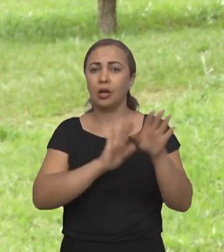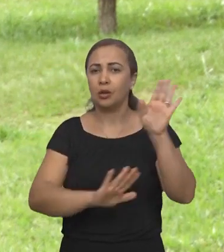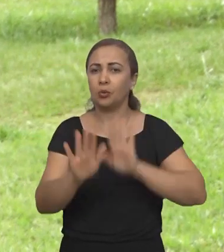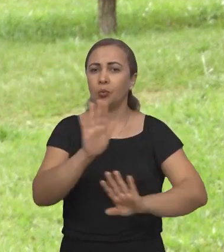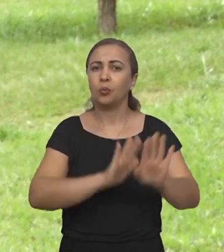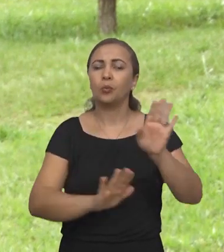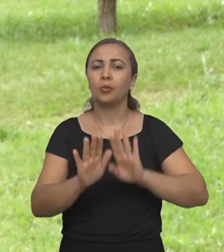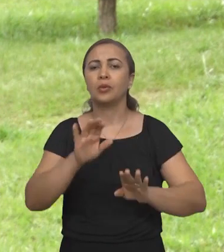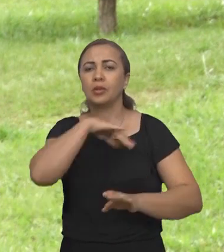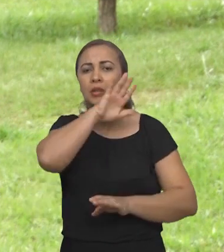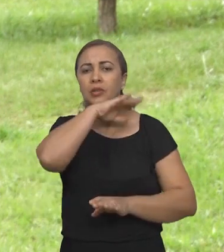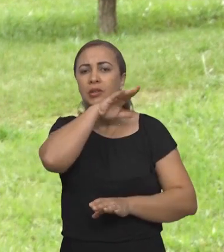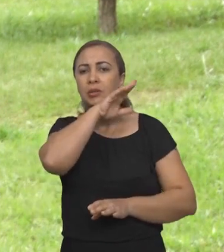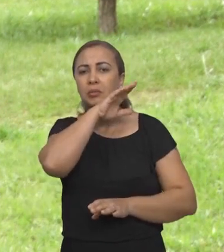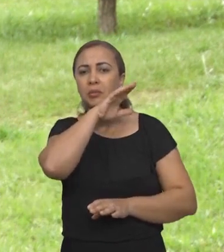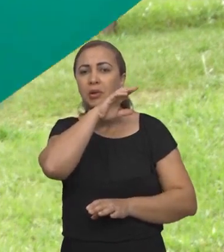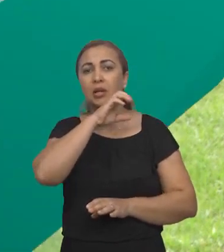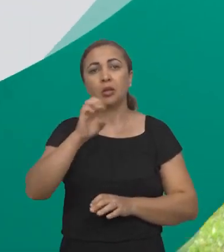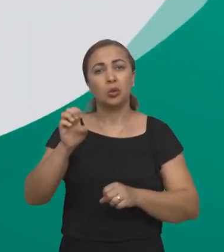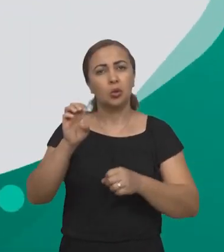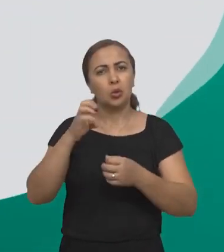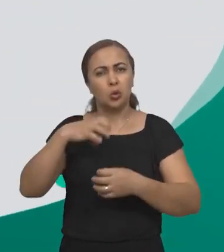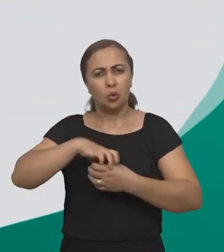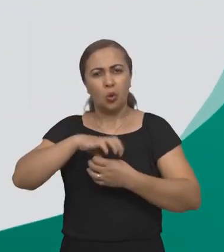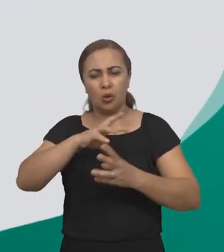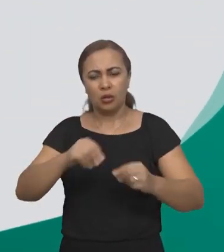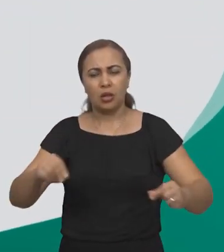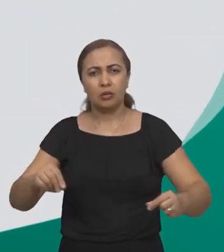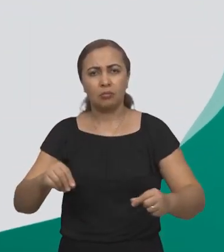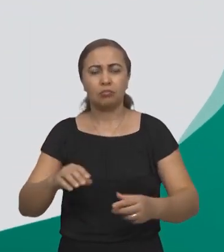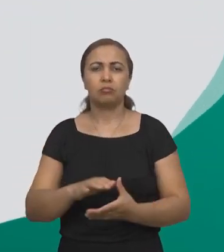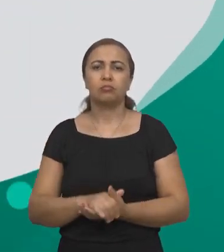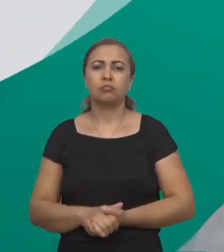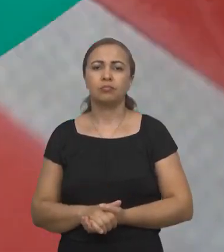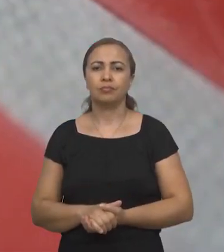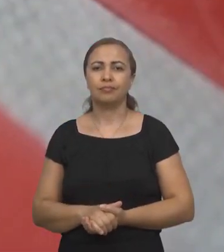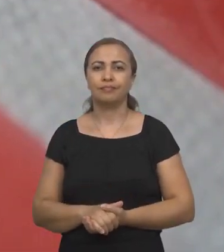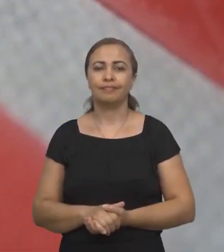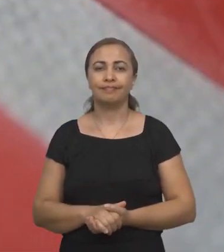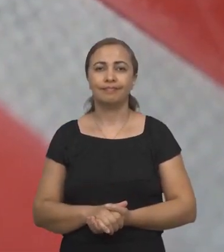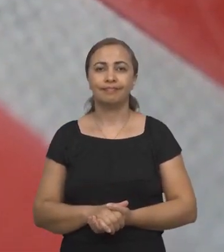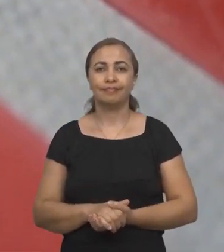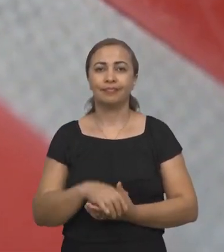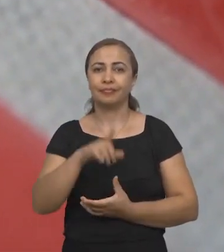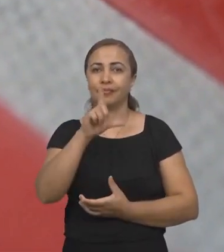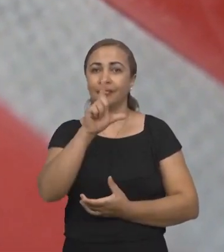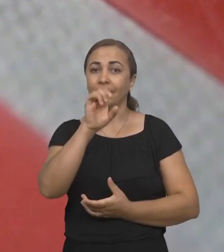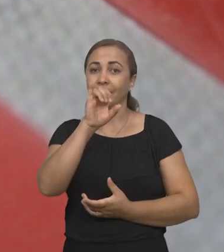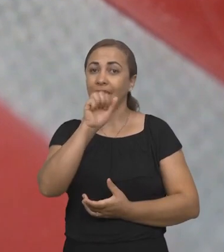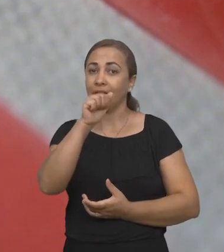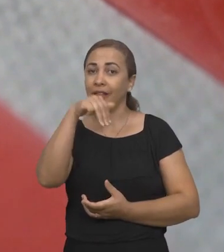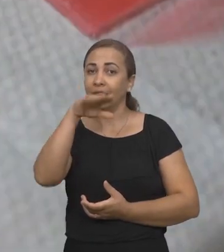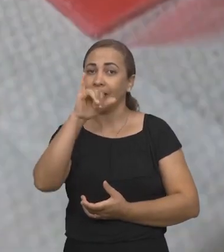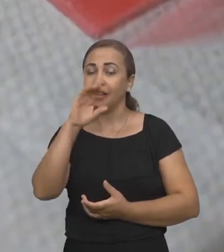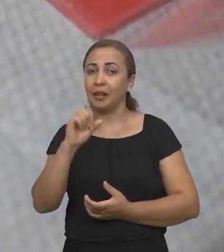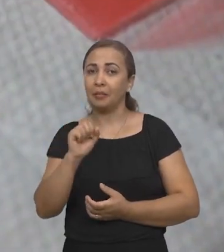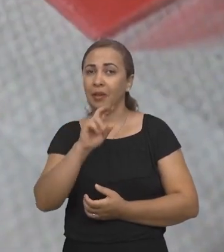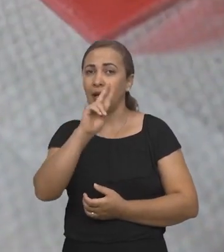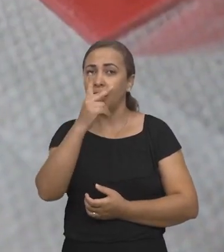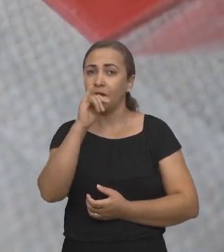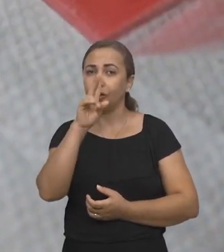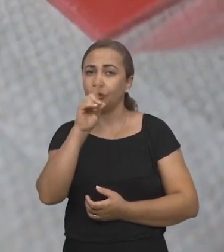silvestres no sertão do estado. As lâminas de hidrocarboneto,